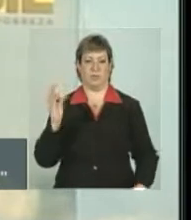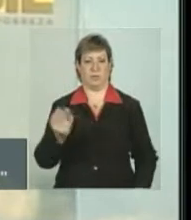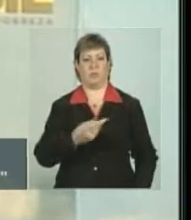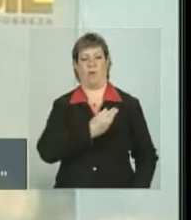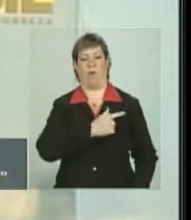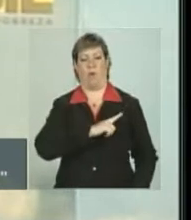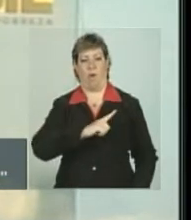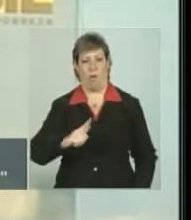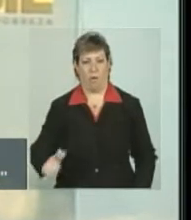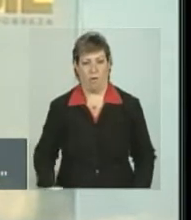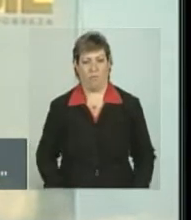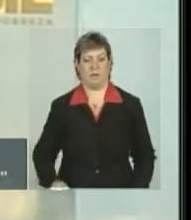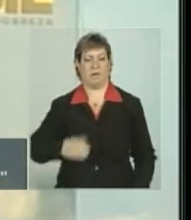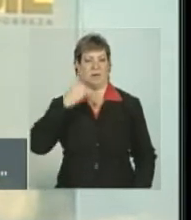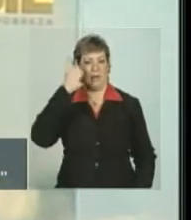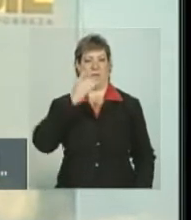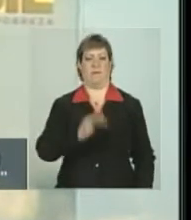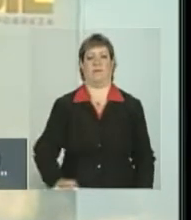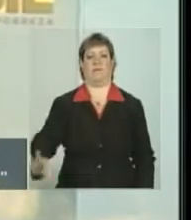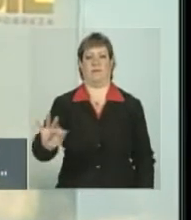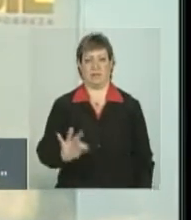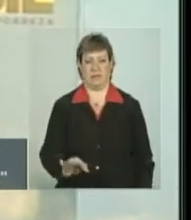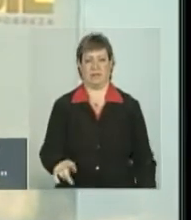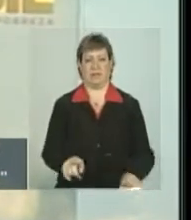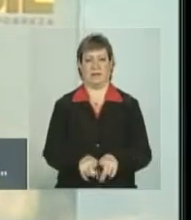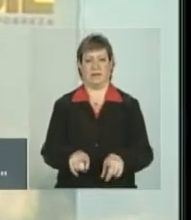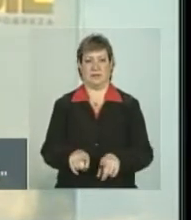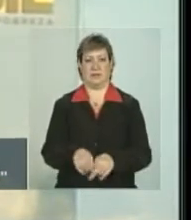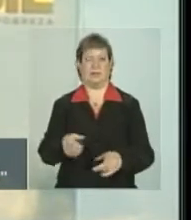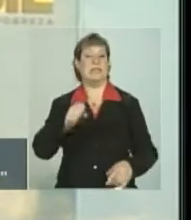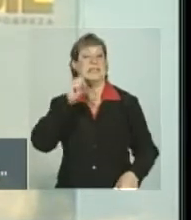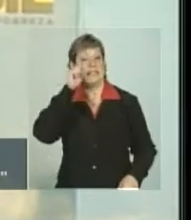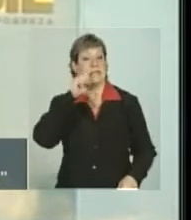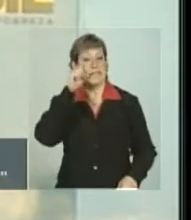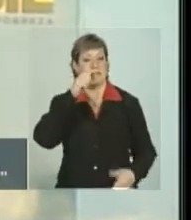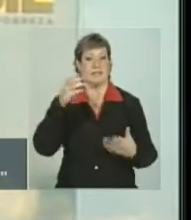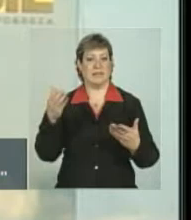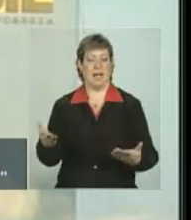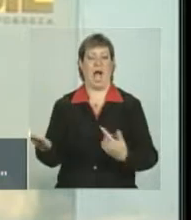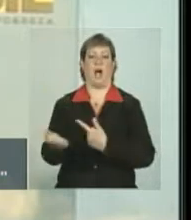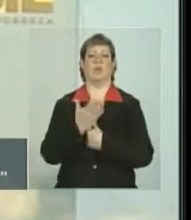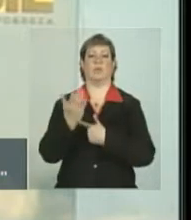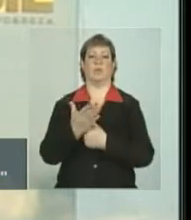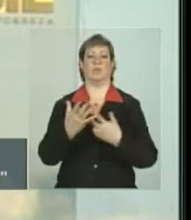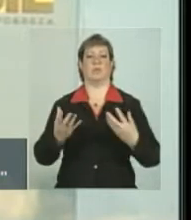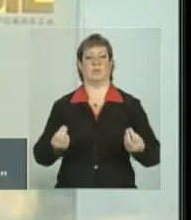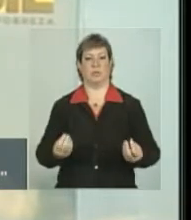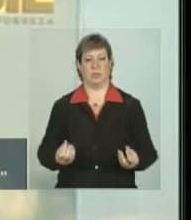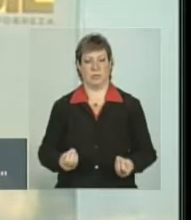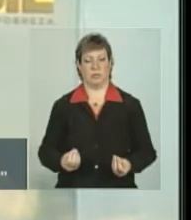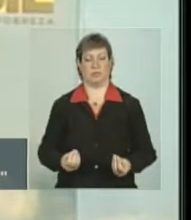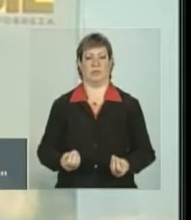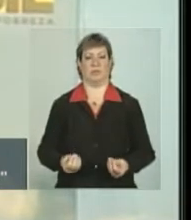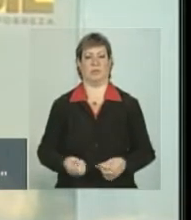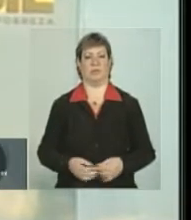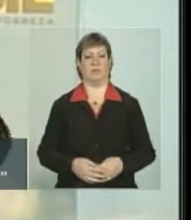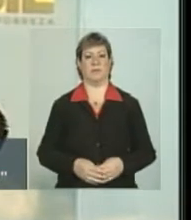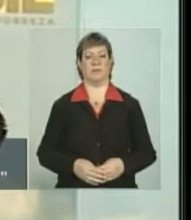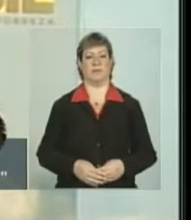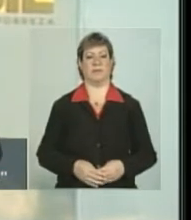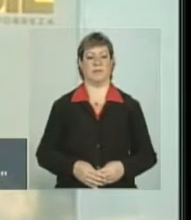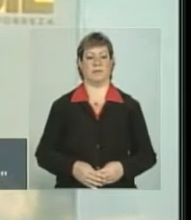deputados federais e o Senado, que nos ajudou na